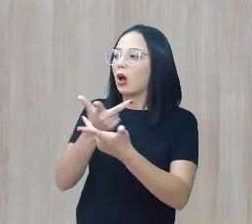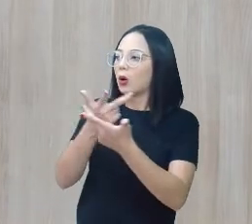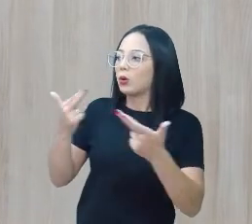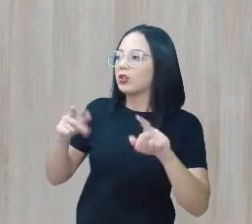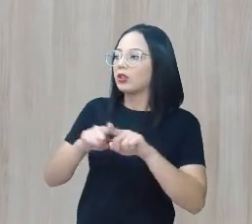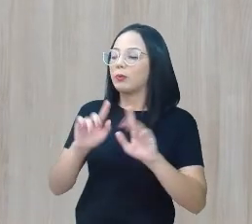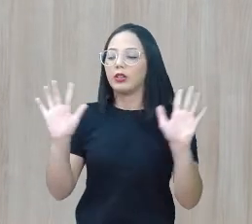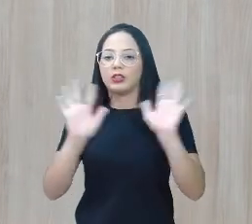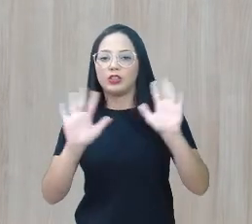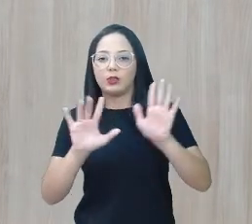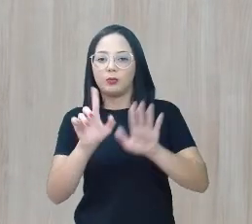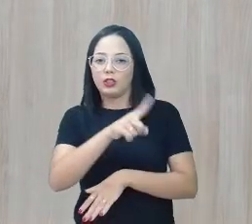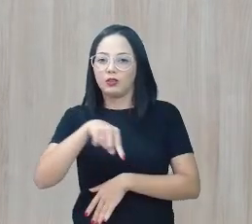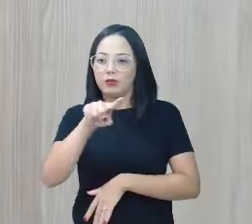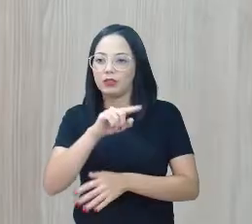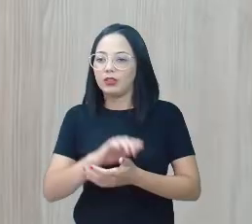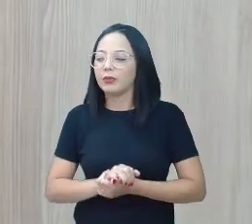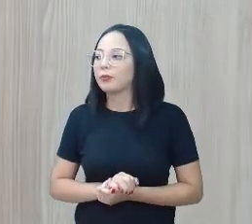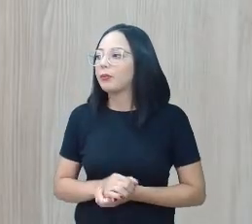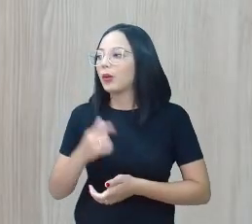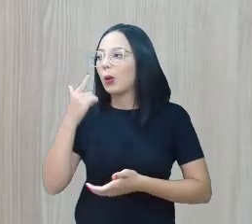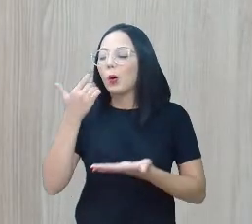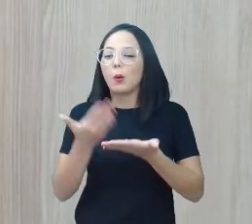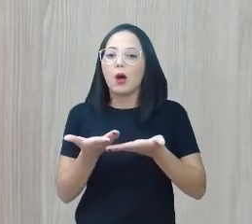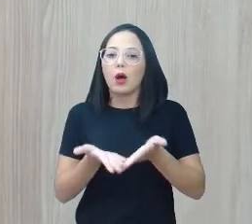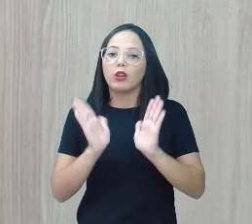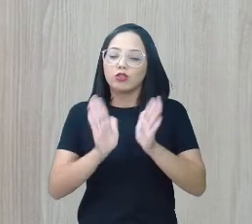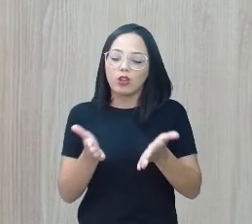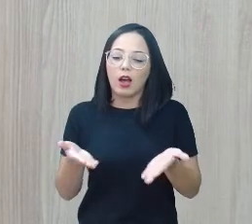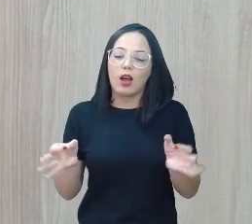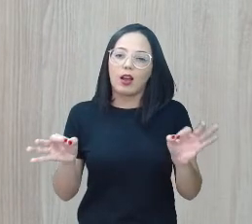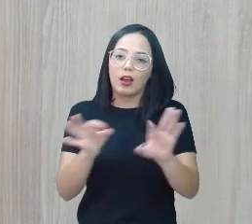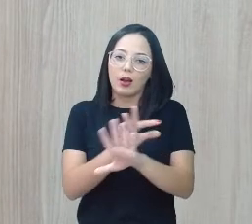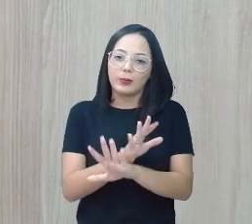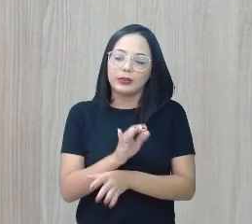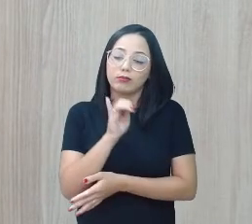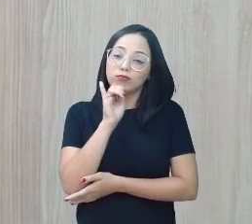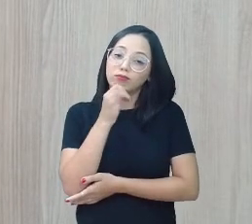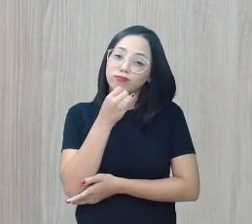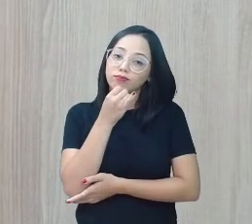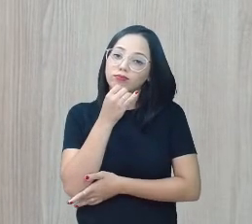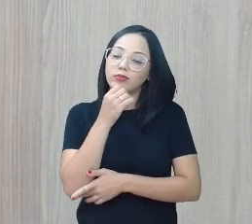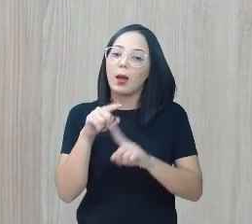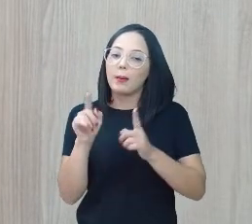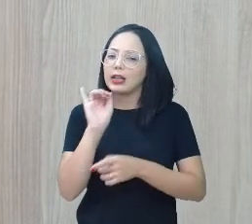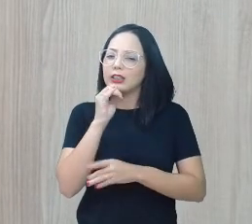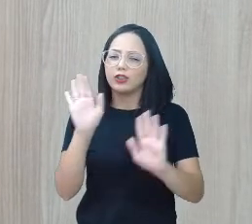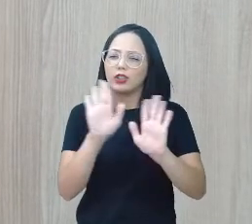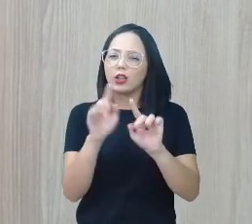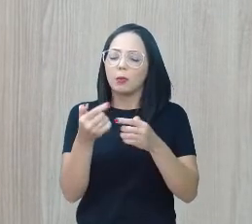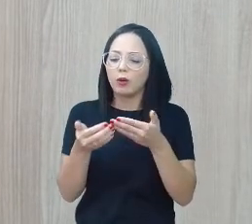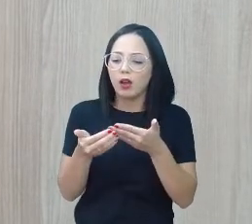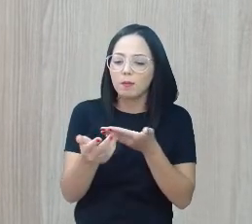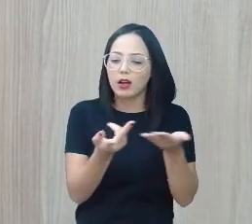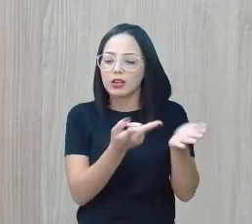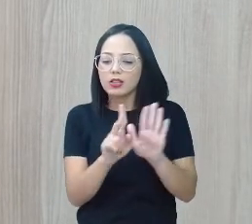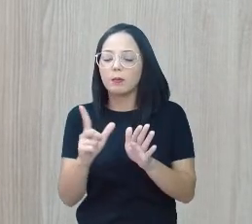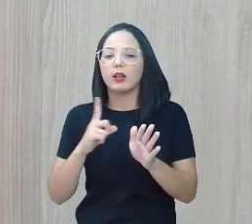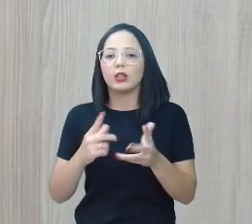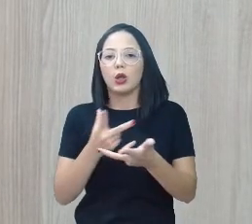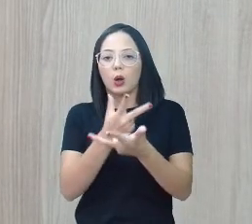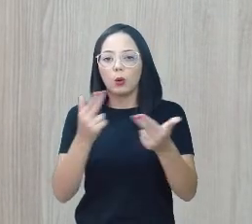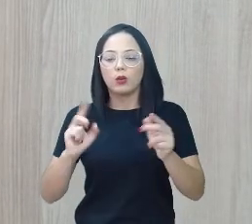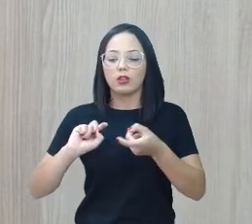coisa e se despedir. Gente, nossa aula tá acabando. Oh, que triste. Mas não fica triste não, tá certo? Ao longo da semana a gente vai ter muita coisa